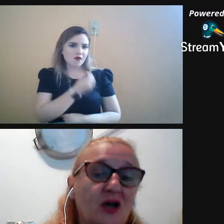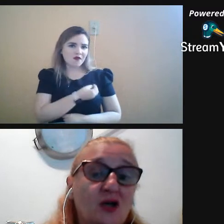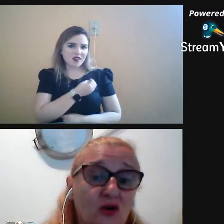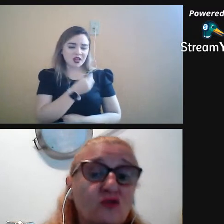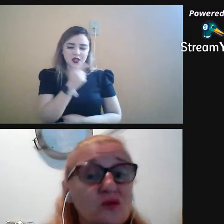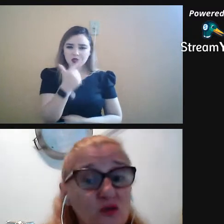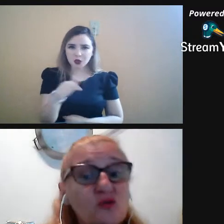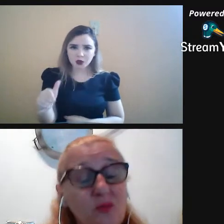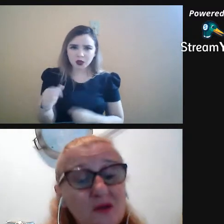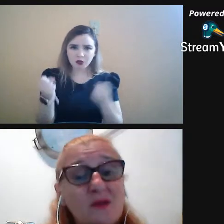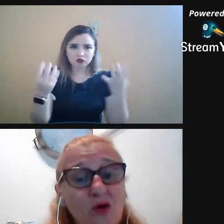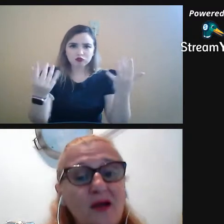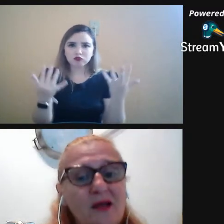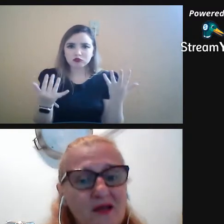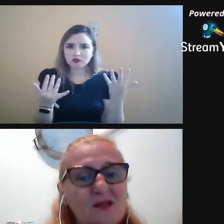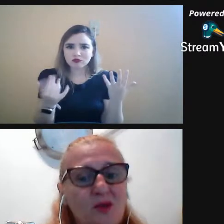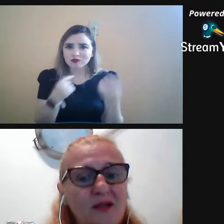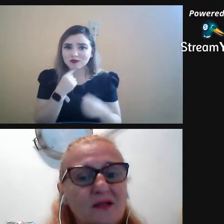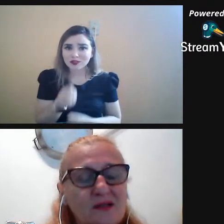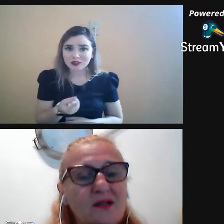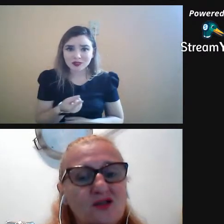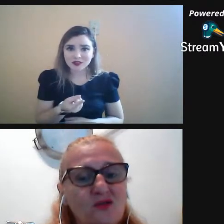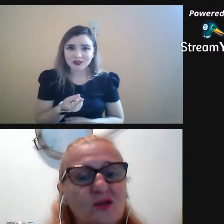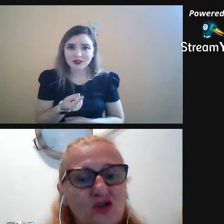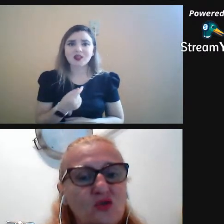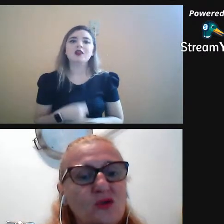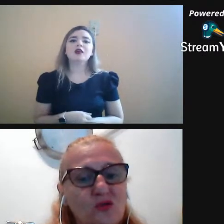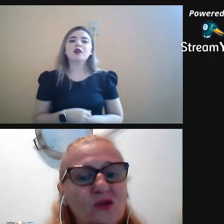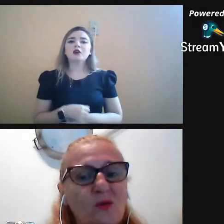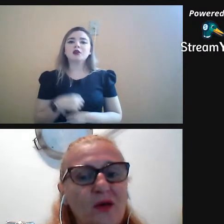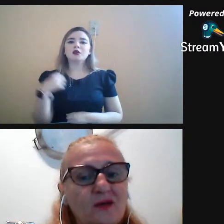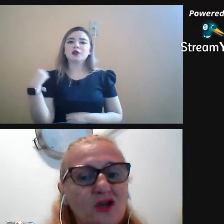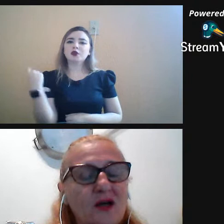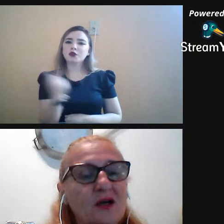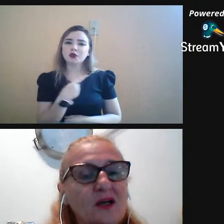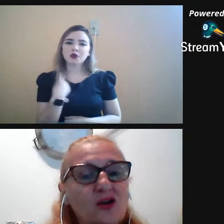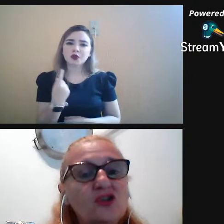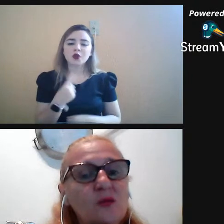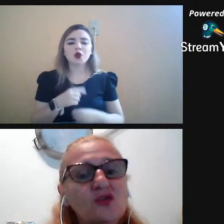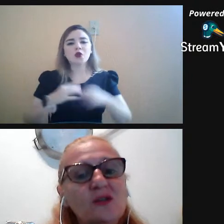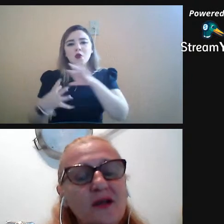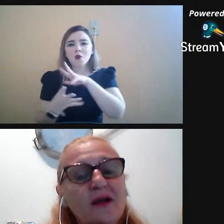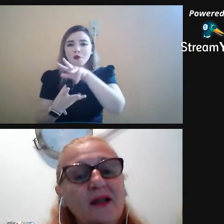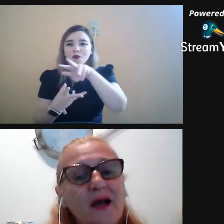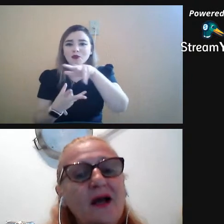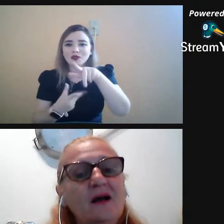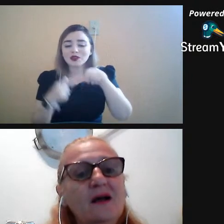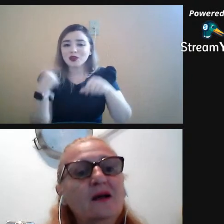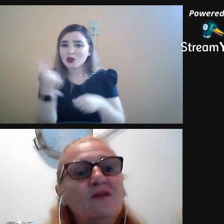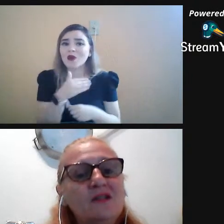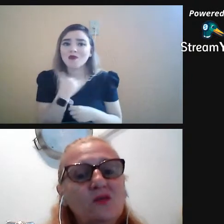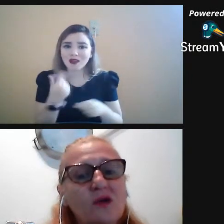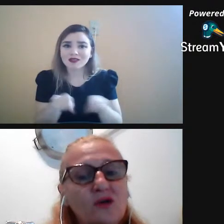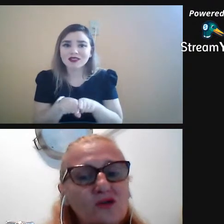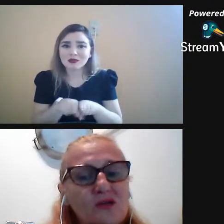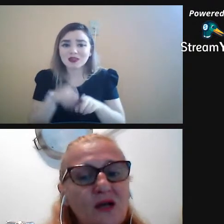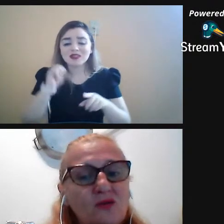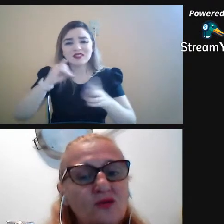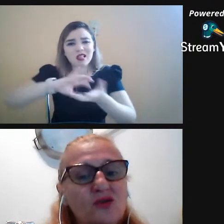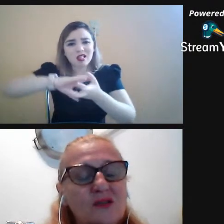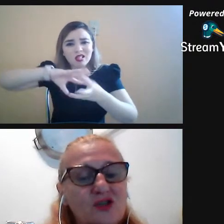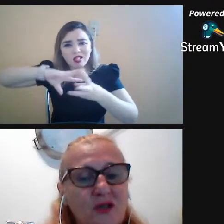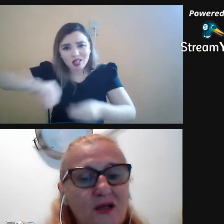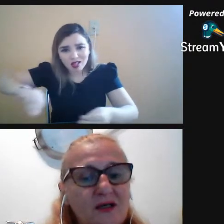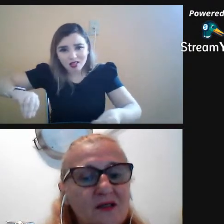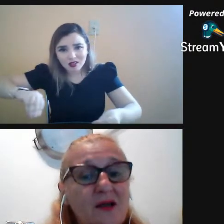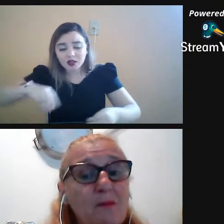ambiente. Nós vamos ser os primeiros a morrer esse planeta se eles forem destruídos totalmente. E nós temos que fazer com que nossos